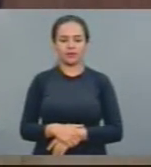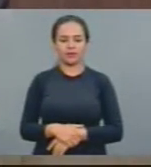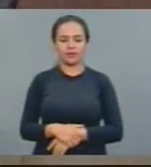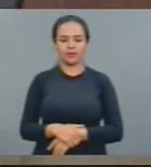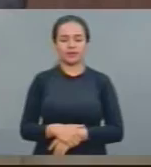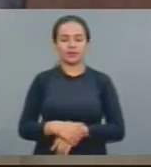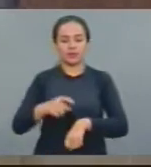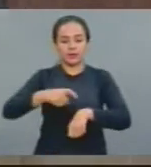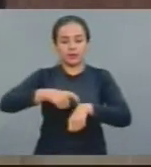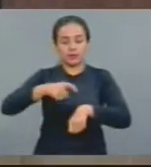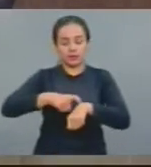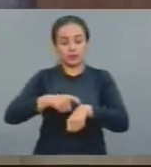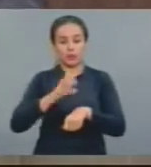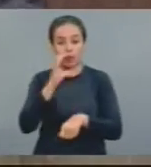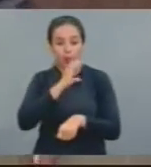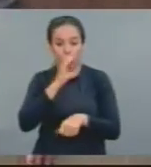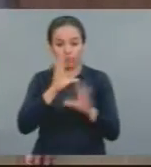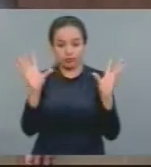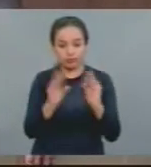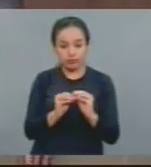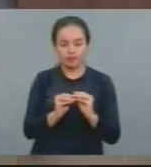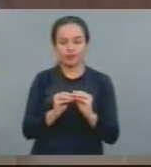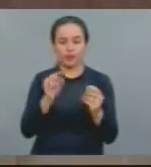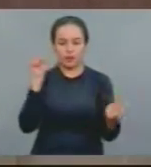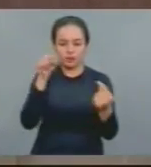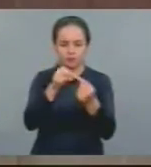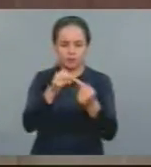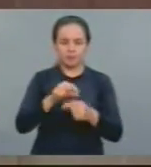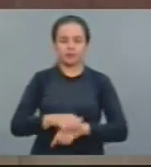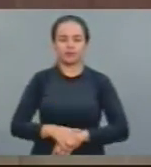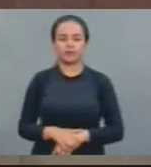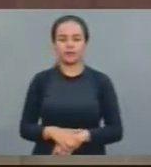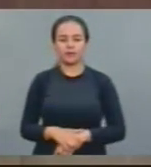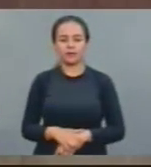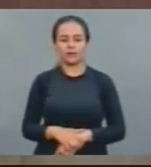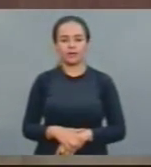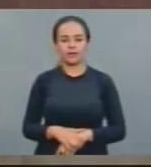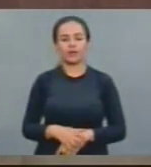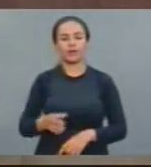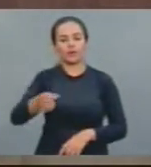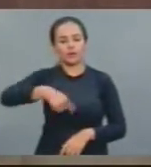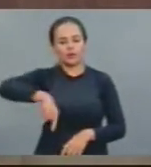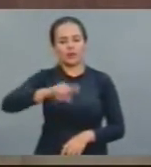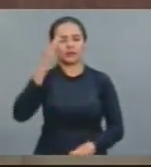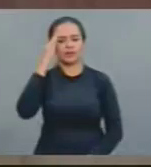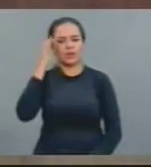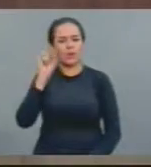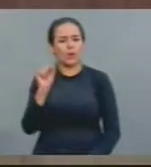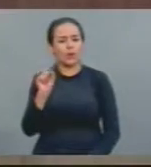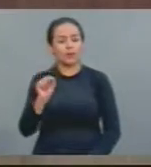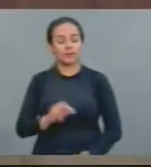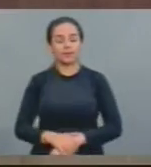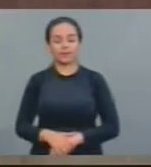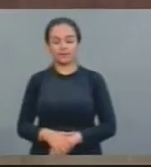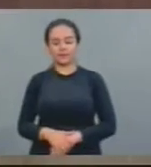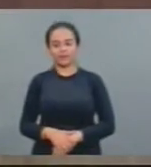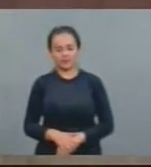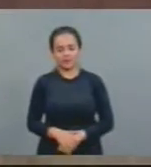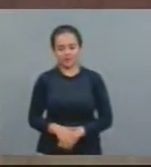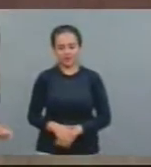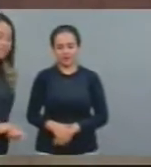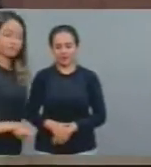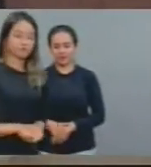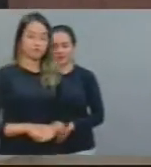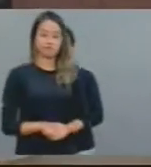exiguidade do tempo, vou direto ao ponto. Nós estamos vivendo uma época